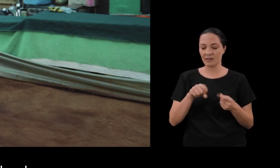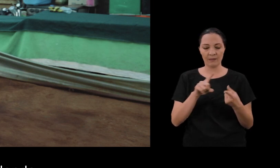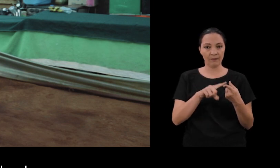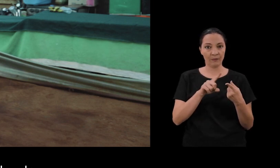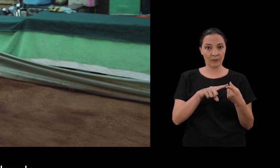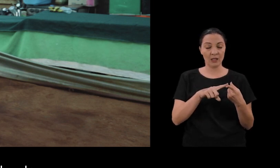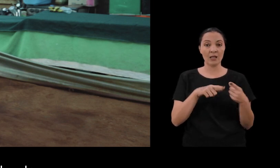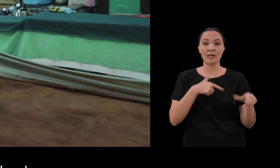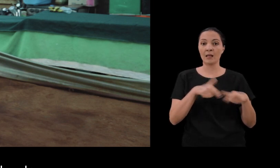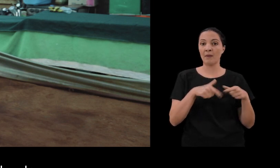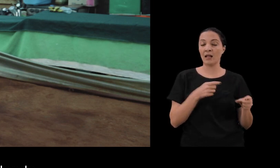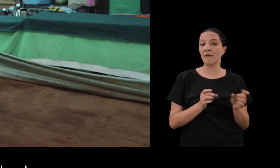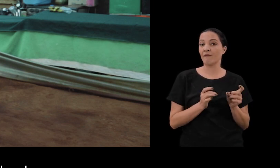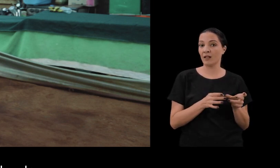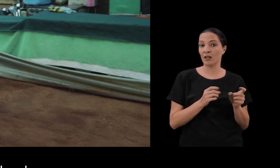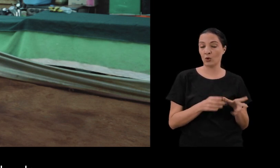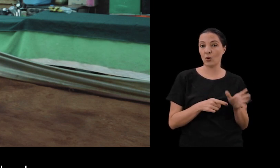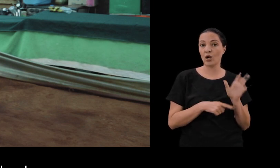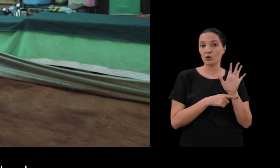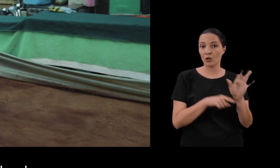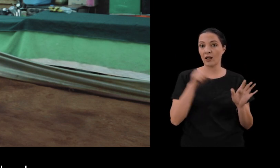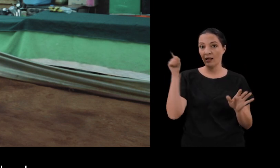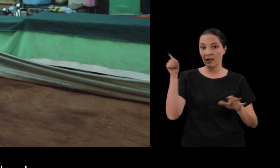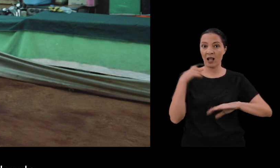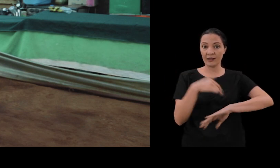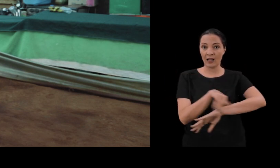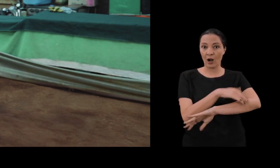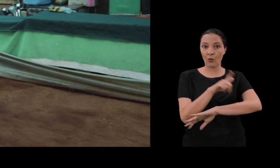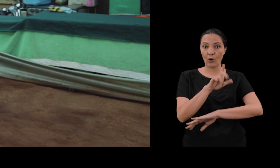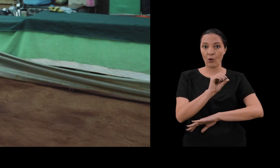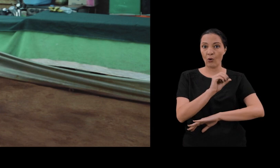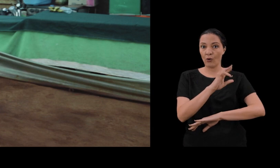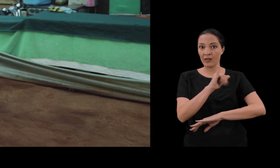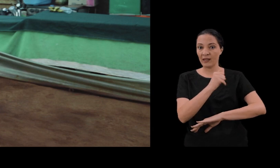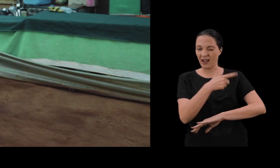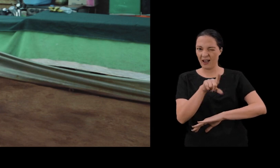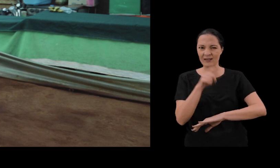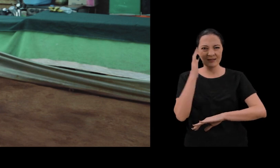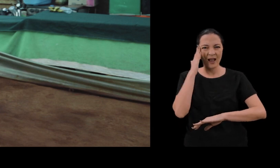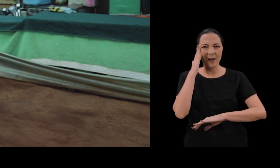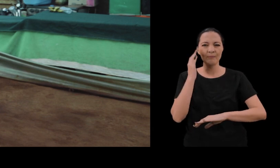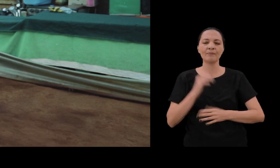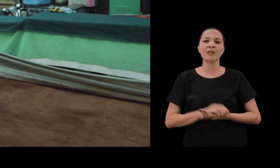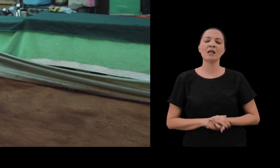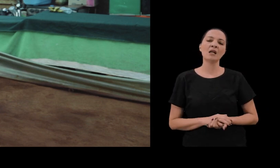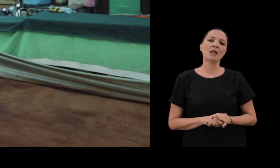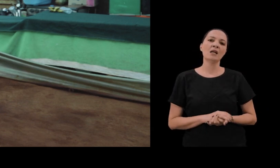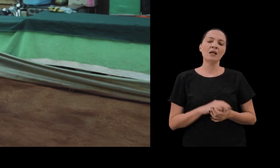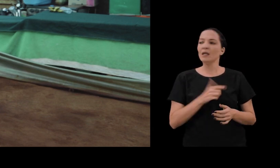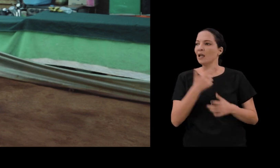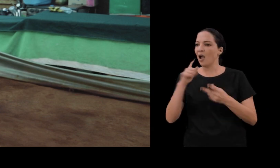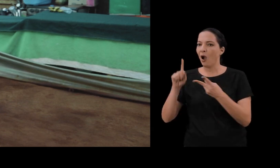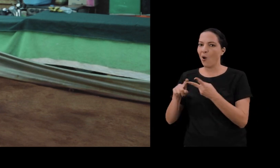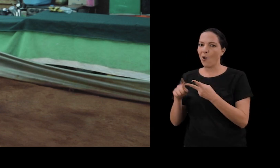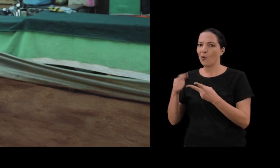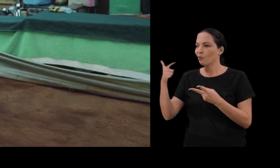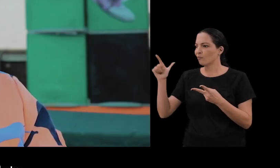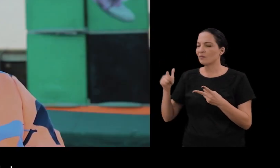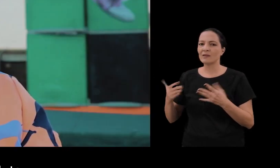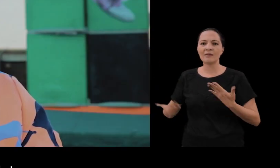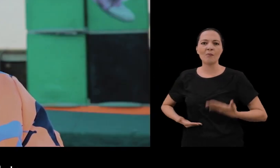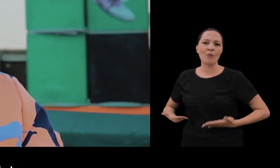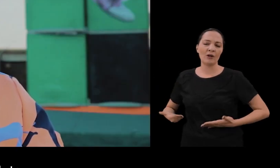trabalhava vendendo, ajudando numa venda na Goiás, aquelas barraquinhas, e a outra